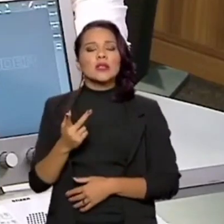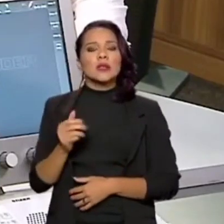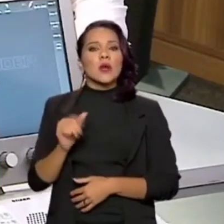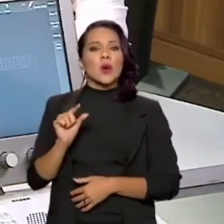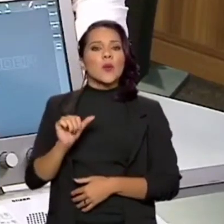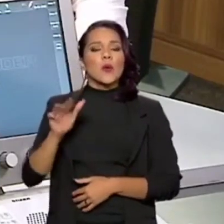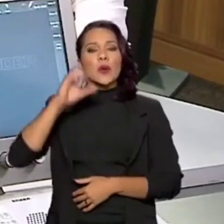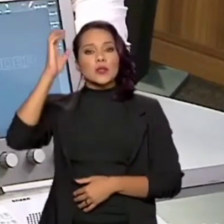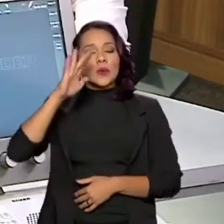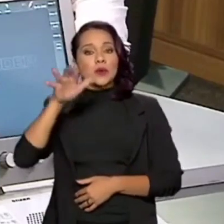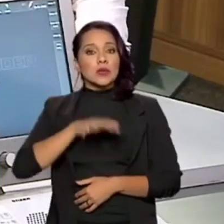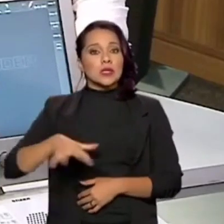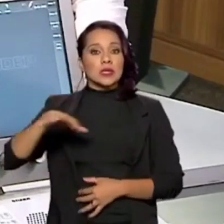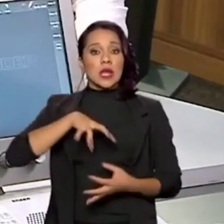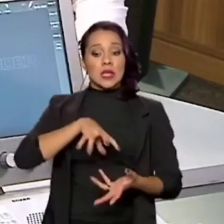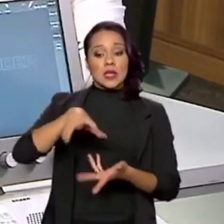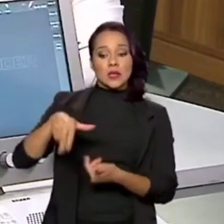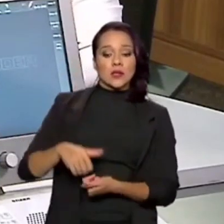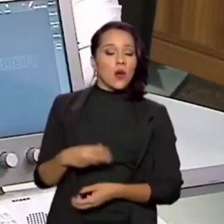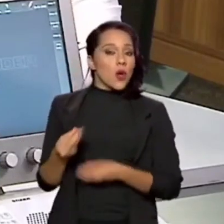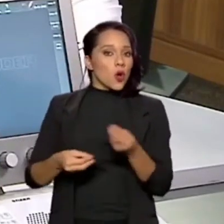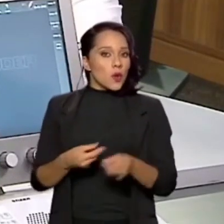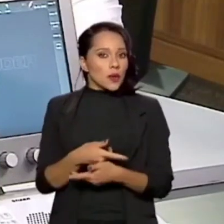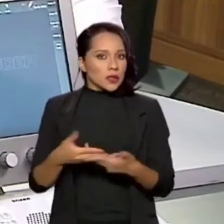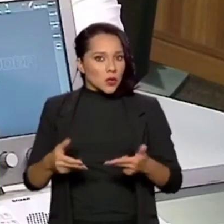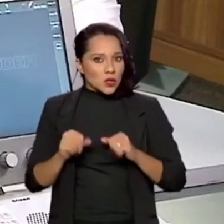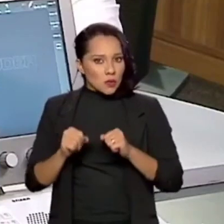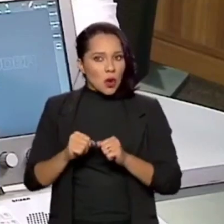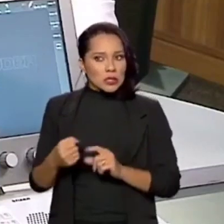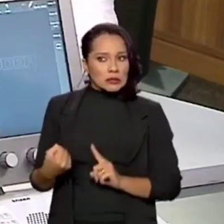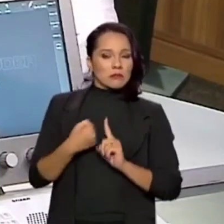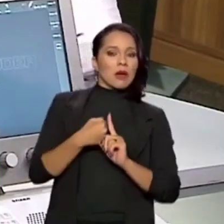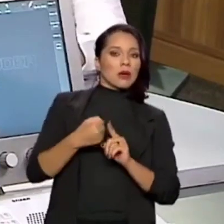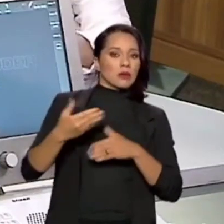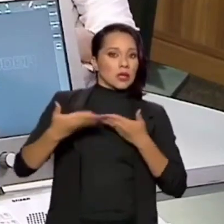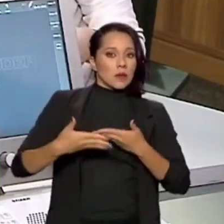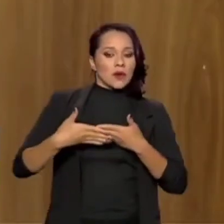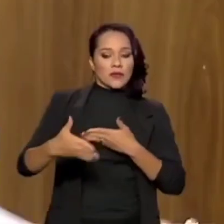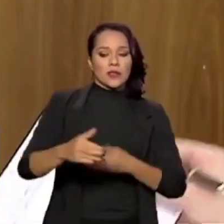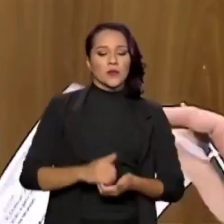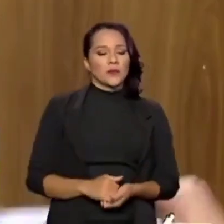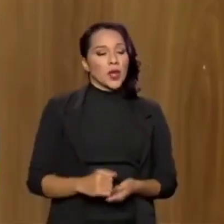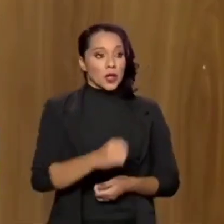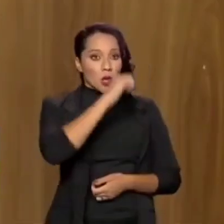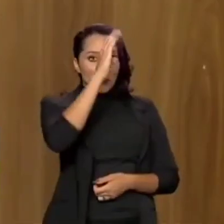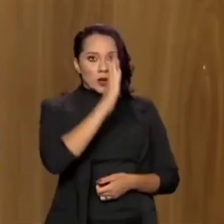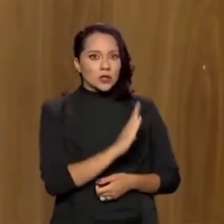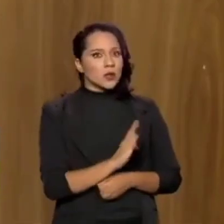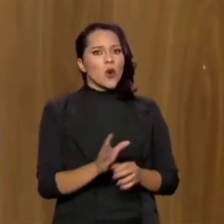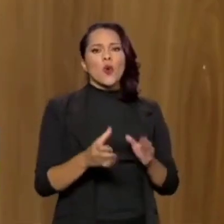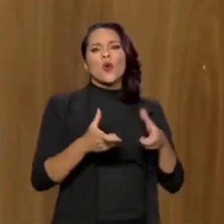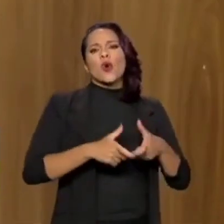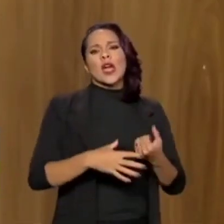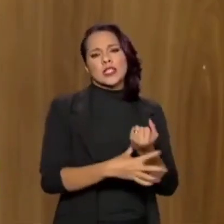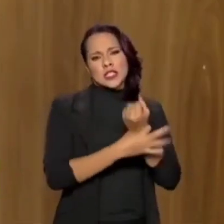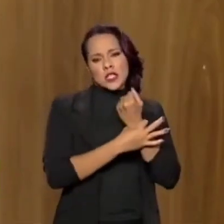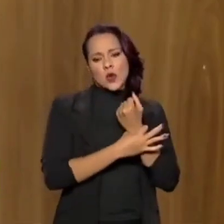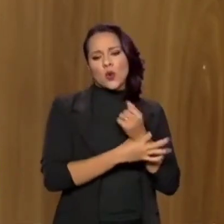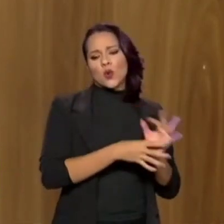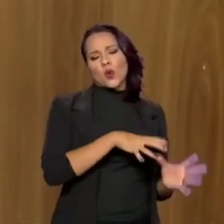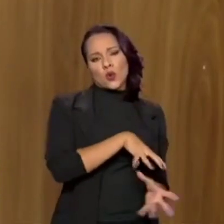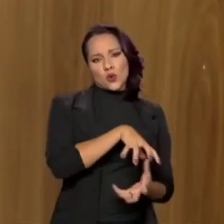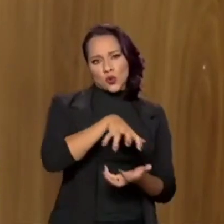pouco o Brasil nesse cenário internacional, como essas coisas podem nos impactar daqui para frente. O Brasil é um porto seguro num